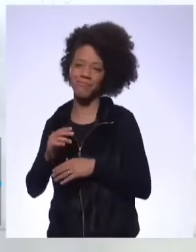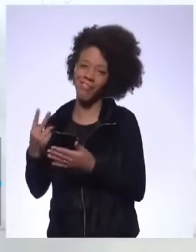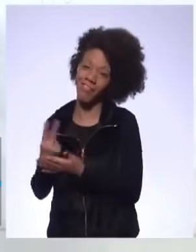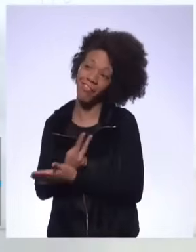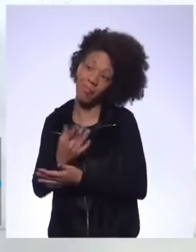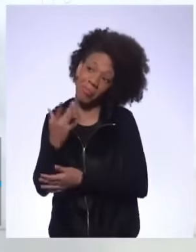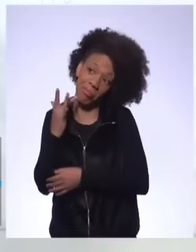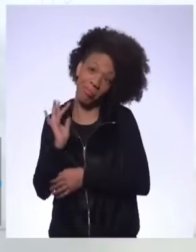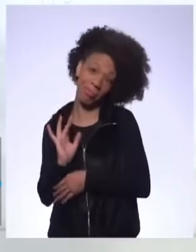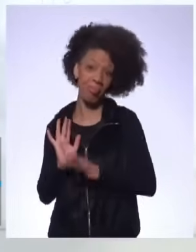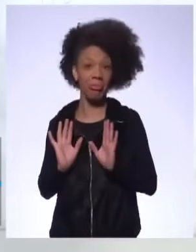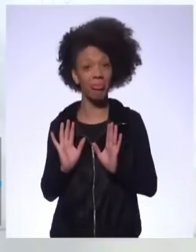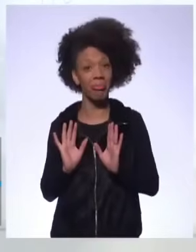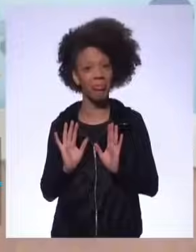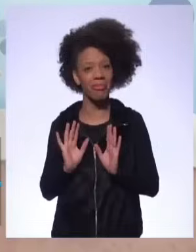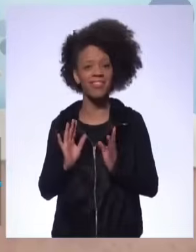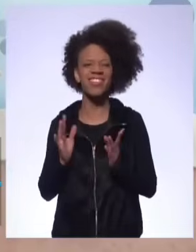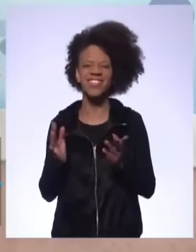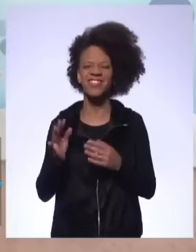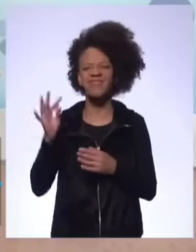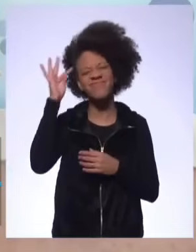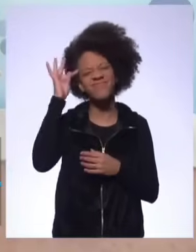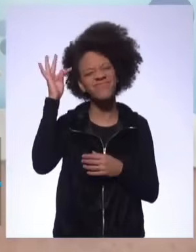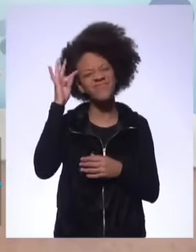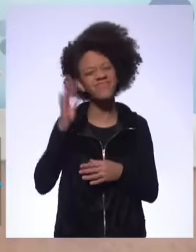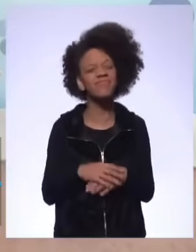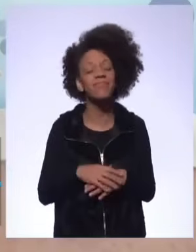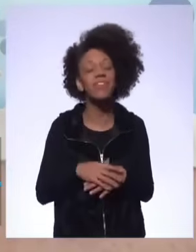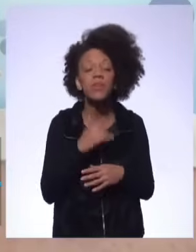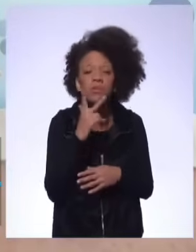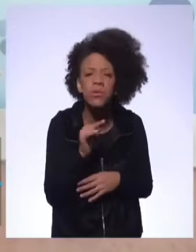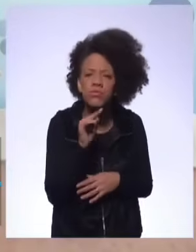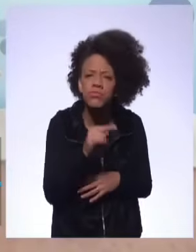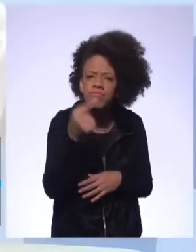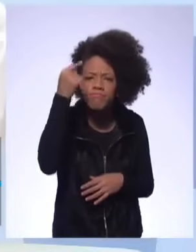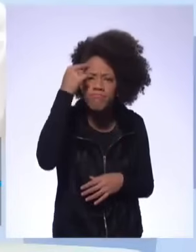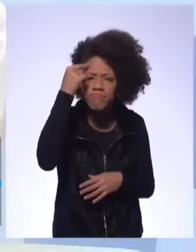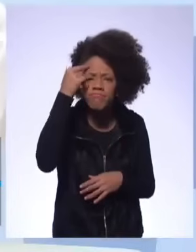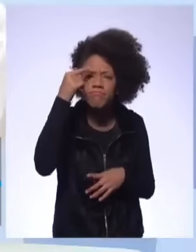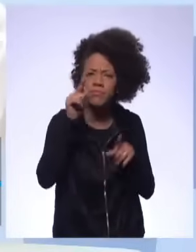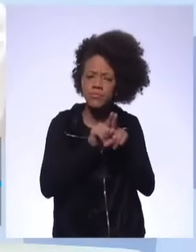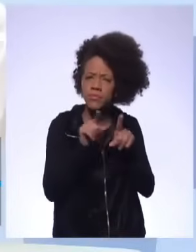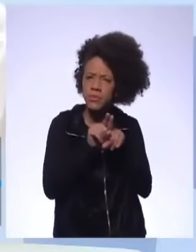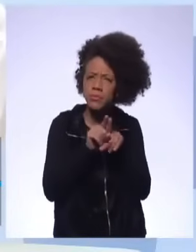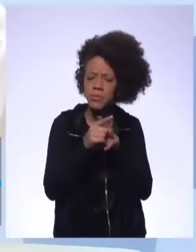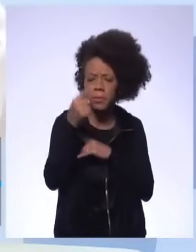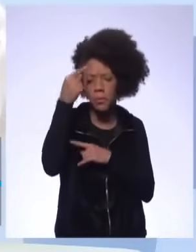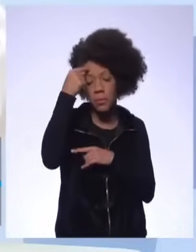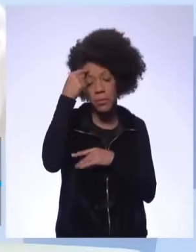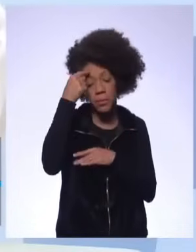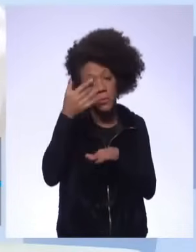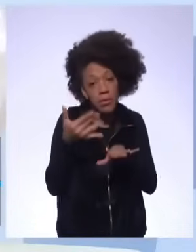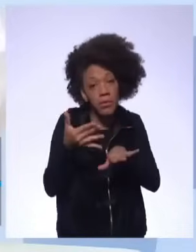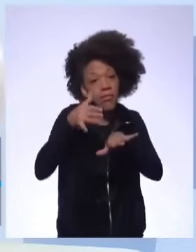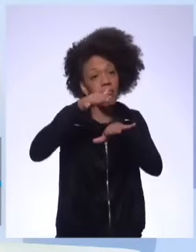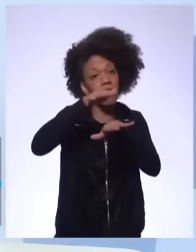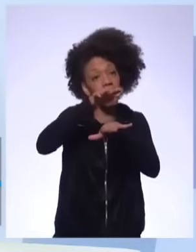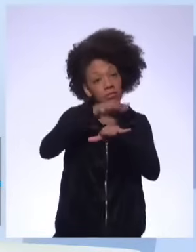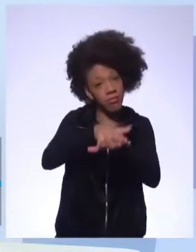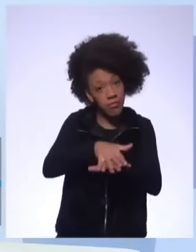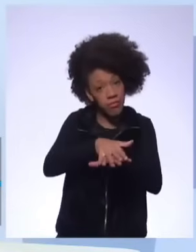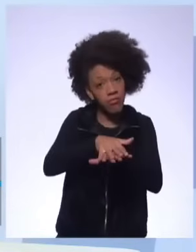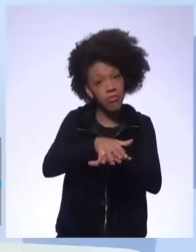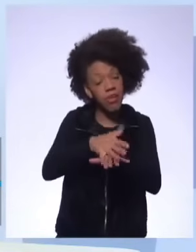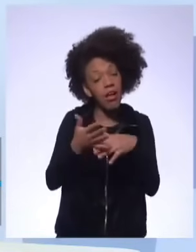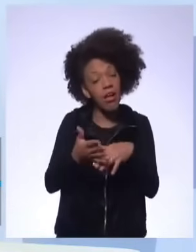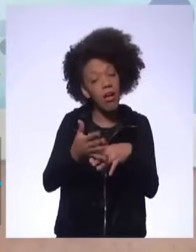lá. Isso é filosófico até. Não, eu acho até que esse pensamento é um pensamento inclusivo, Sim. que já é